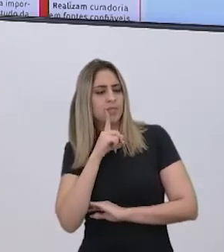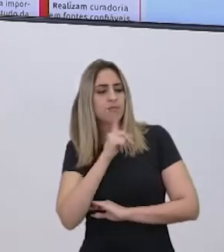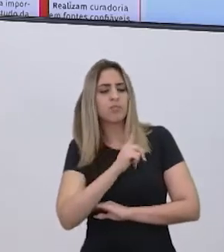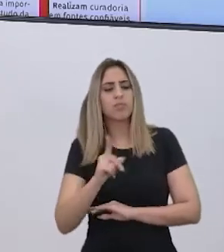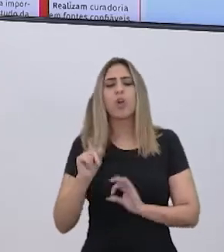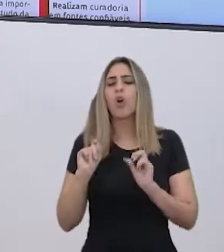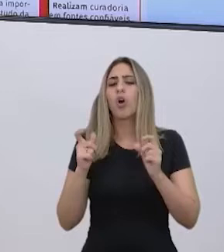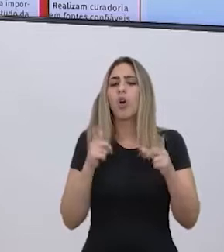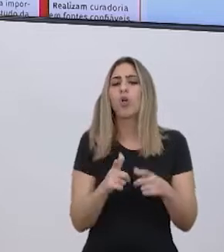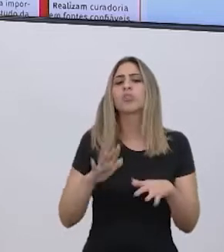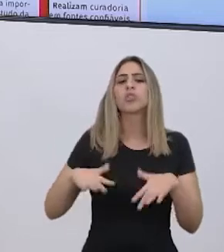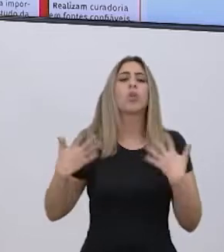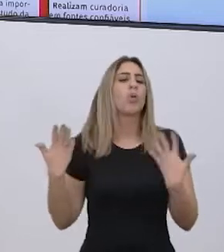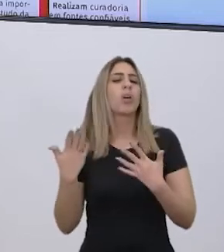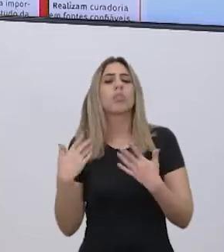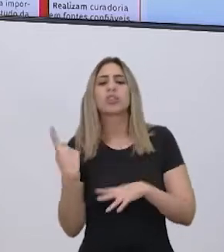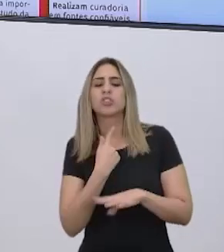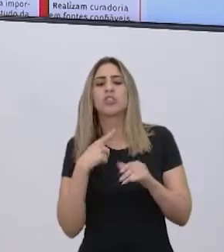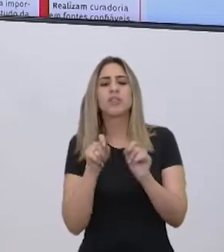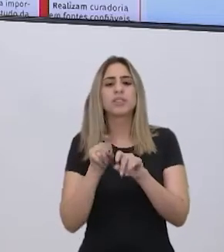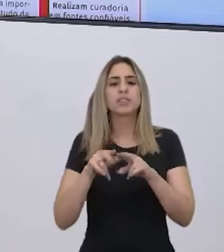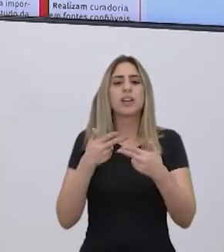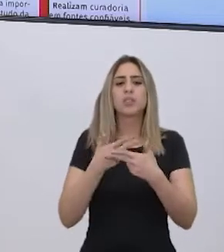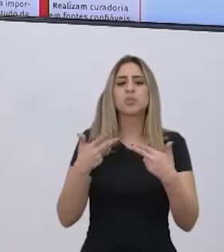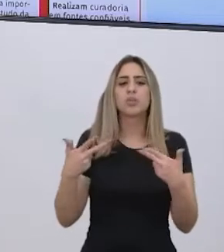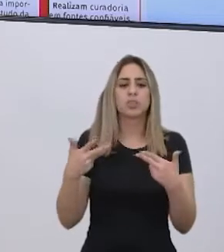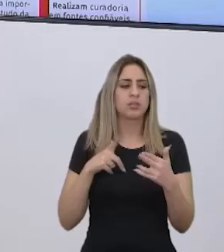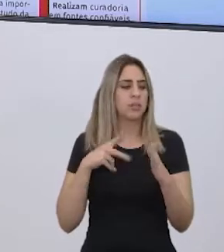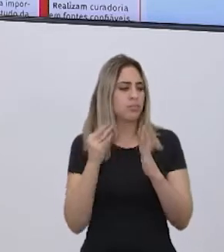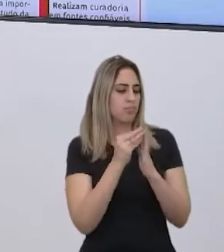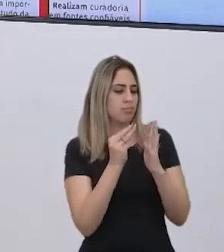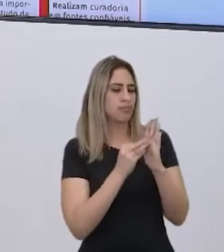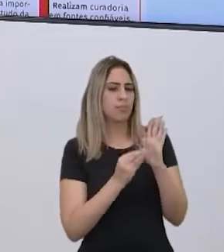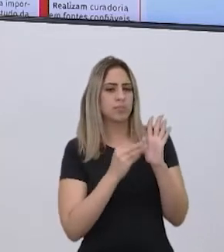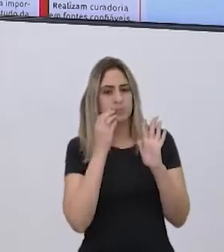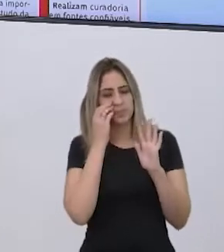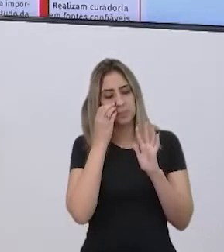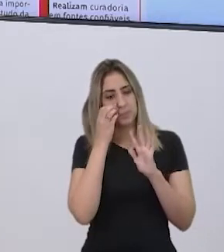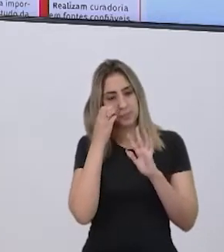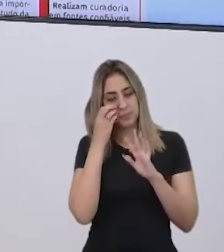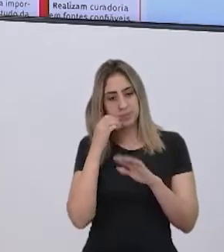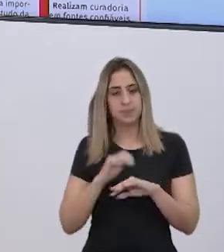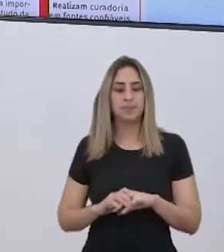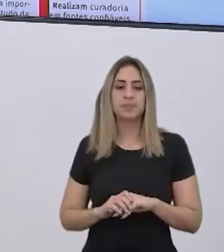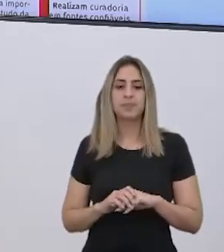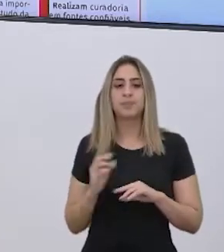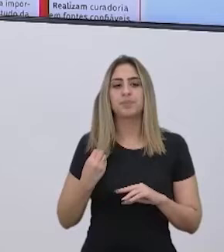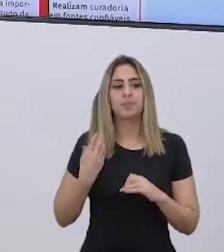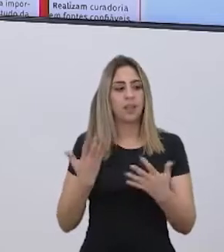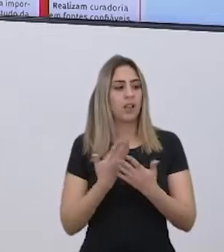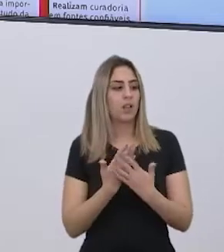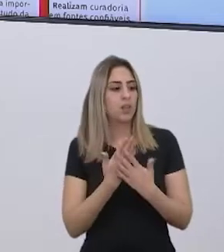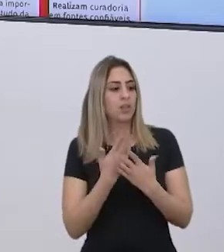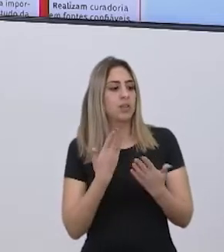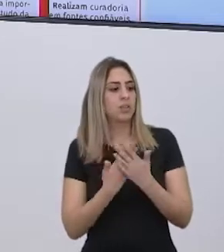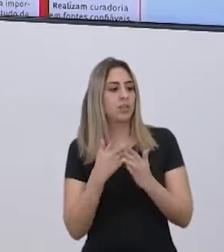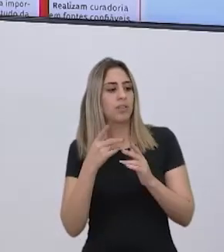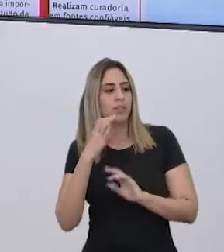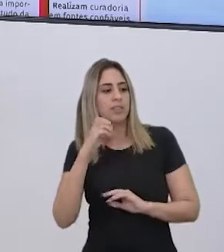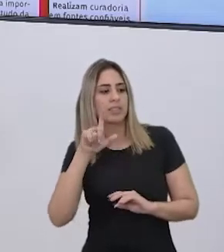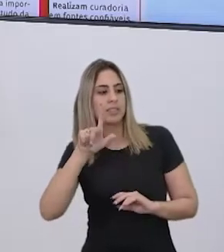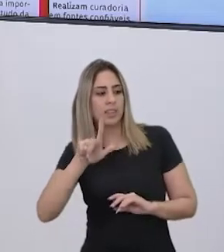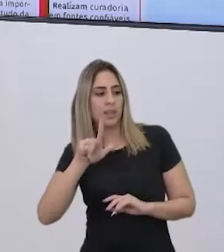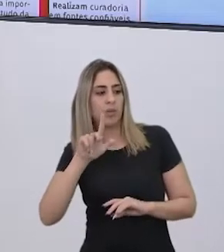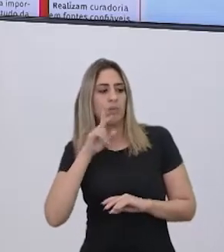determinar onde e quando você ia fazer as coisas e ter registro. E aí, numa outra aula, eu falei assim, olha, eu dava aula numa escola que ficava do lado do CEL, Butantã,